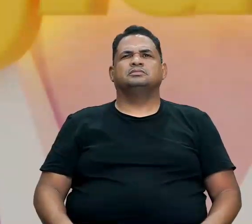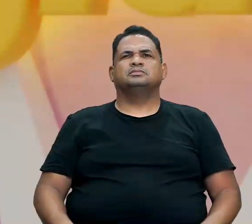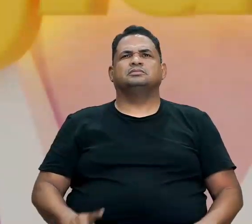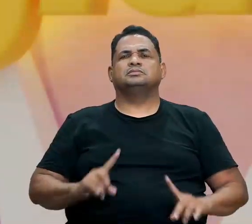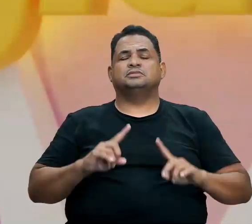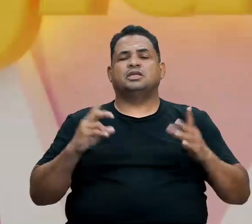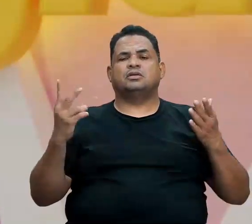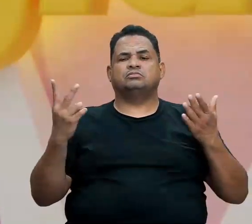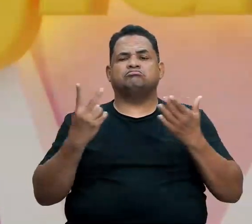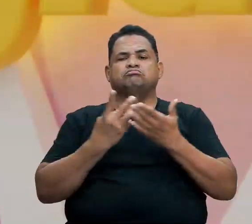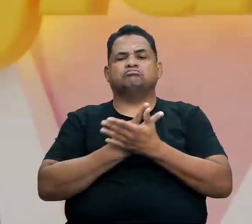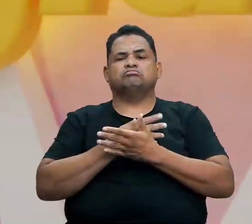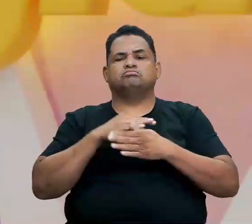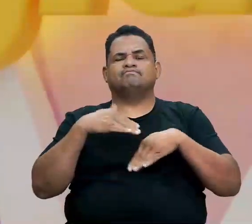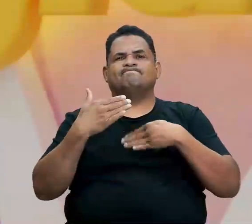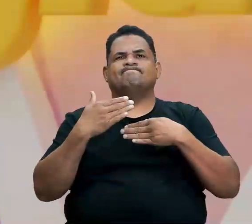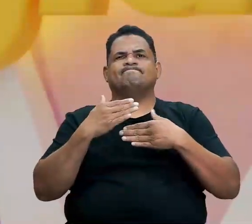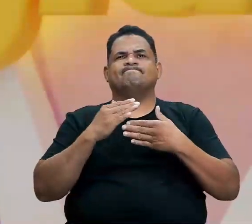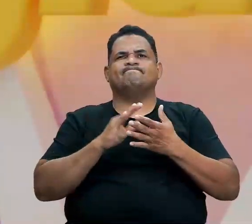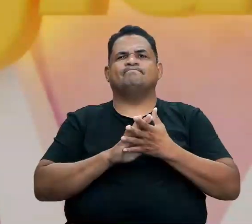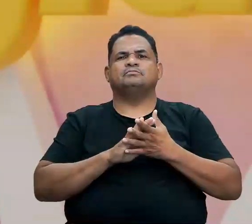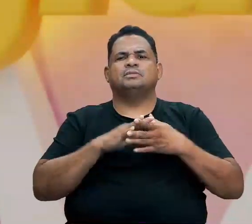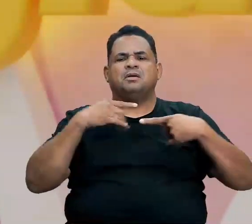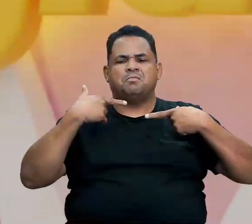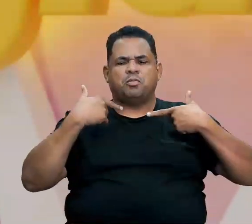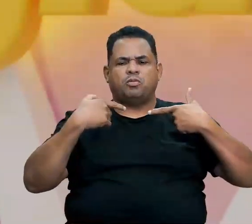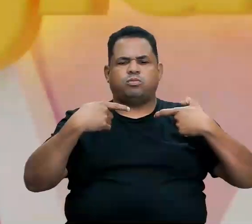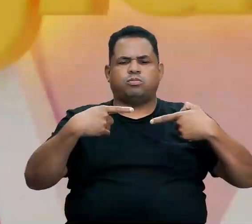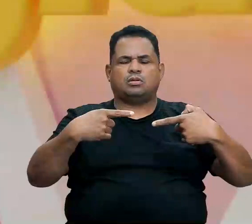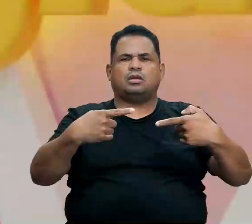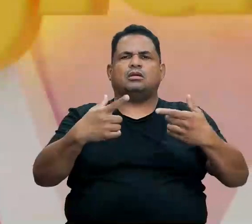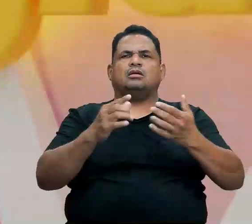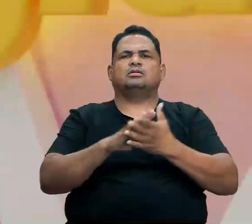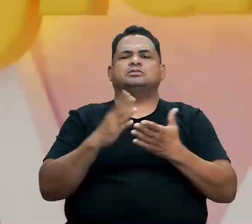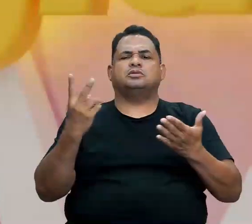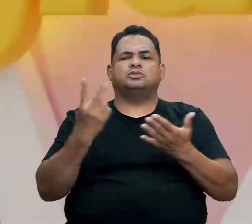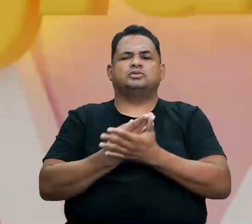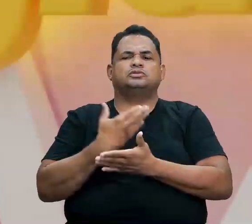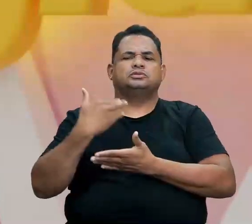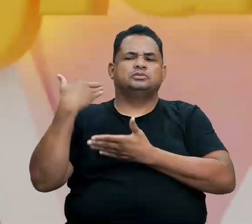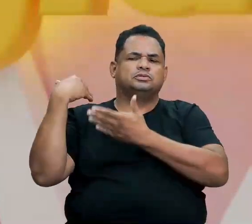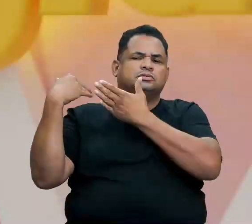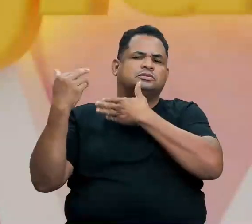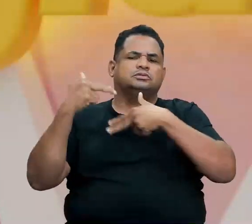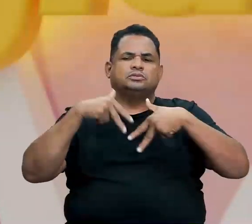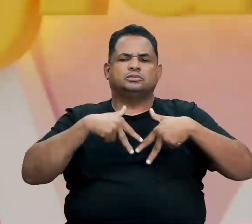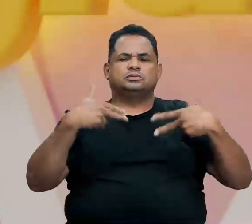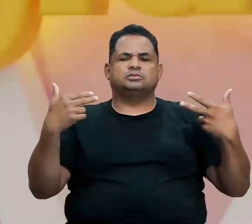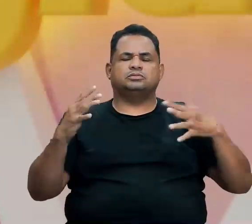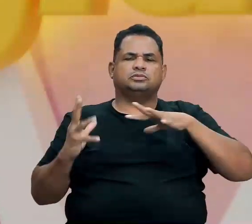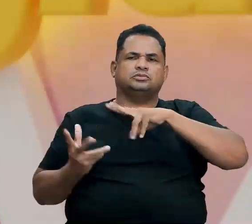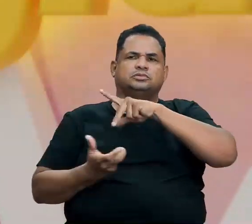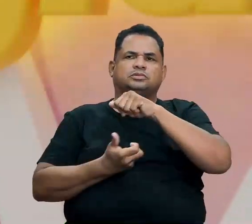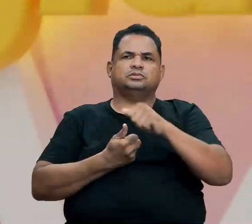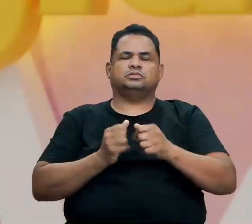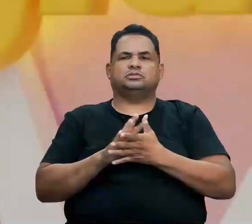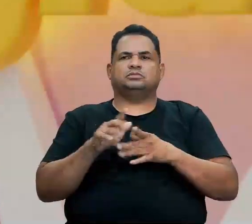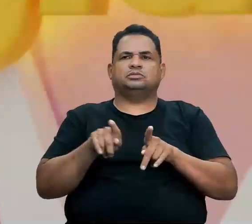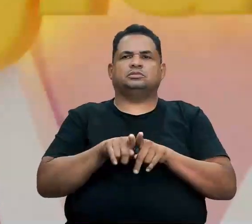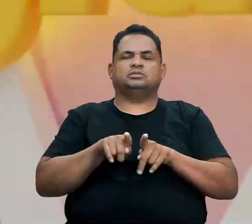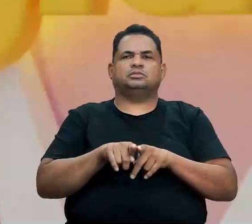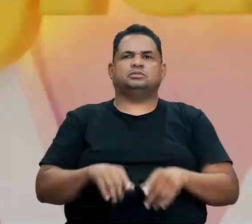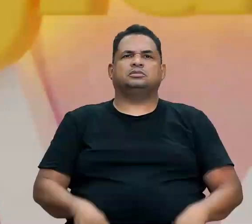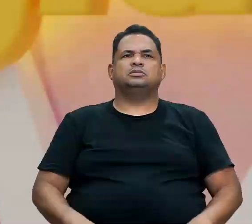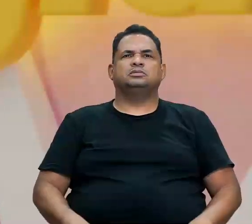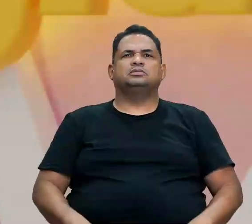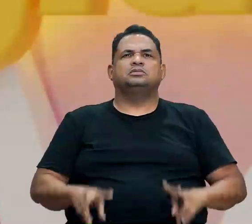deu margem para guerras, né? Para muitas guerras étnicas, guerras mundiais mesmo também, né? Essa